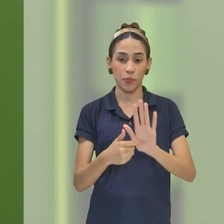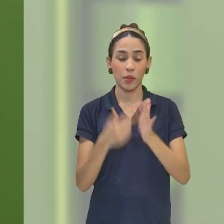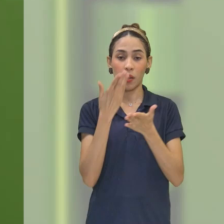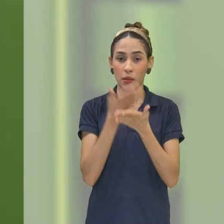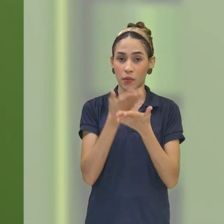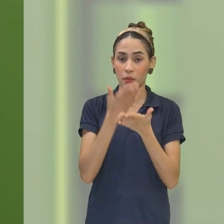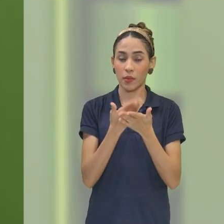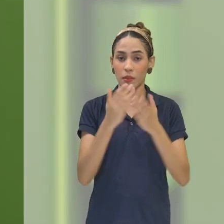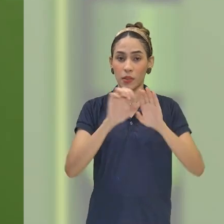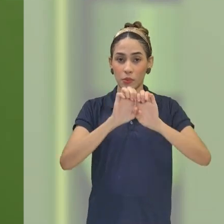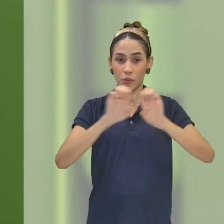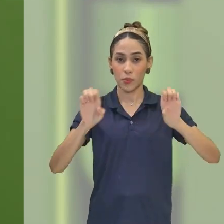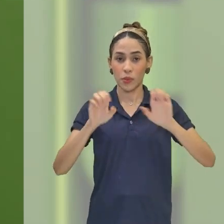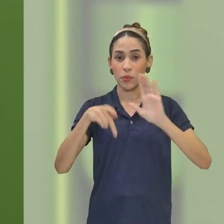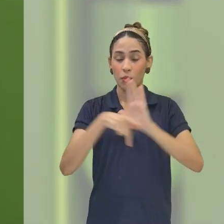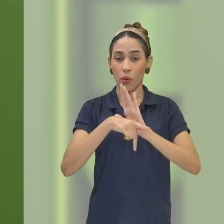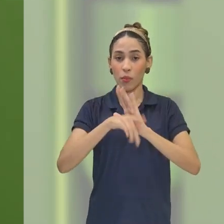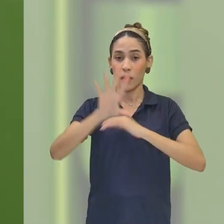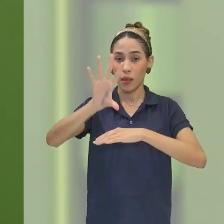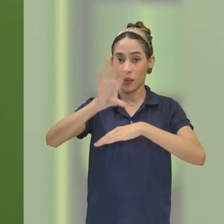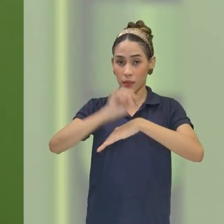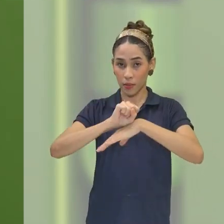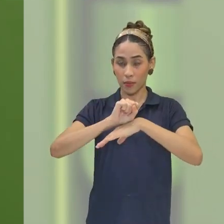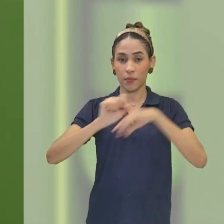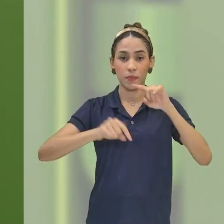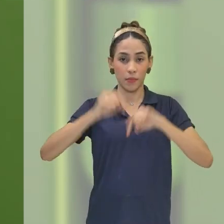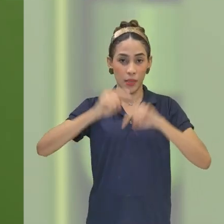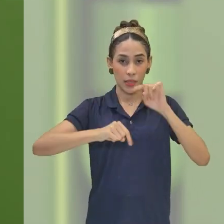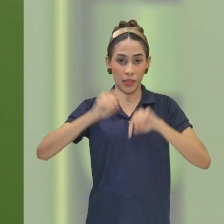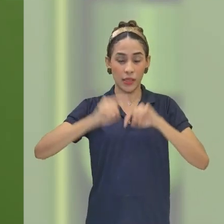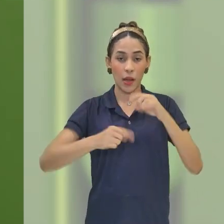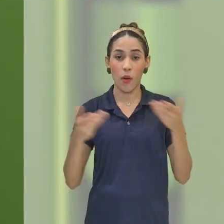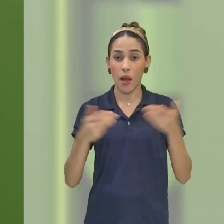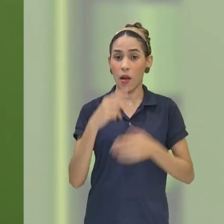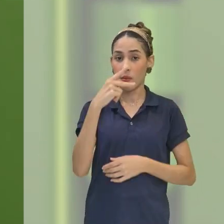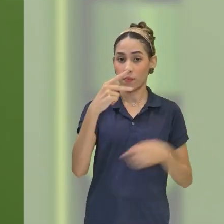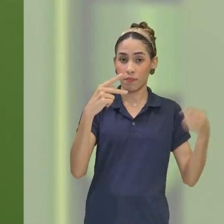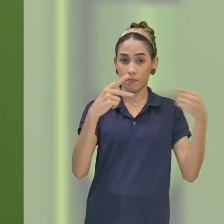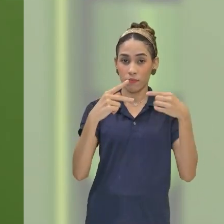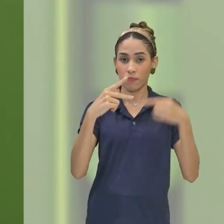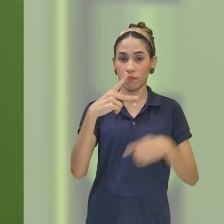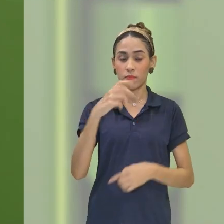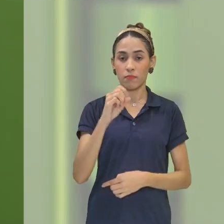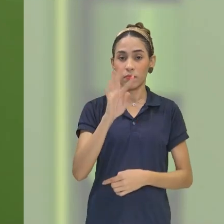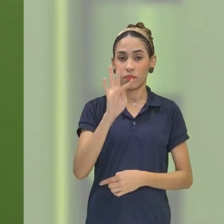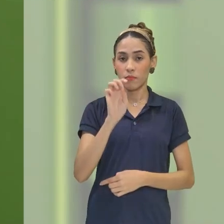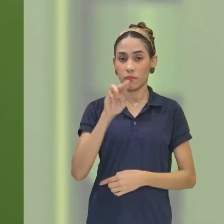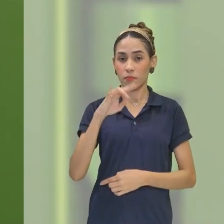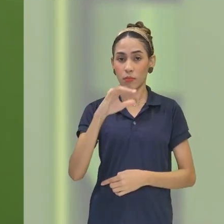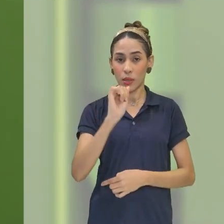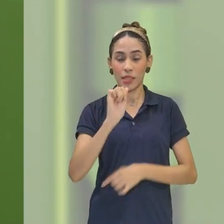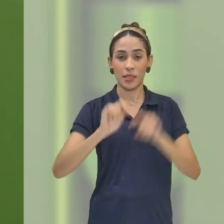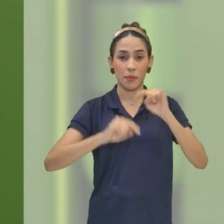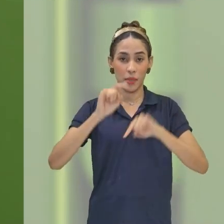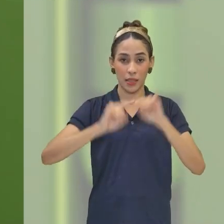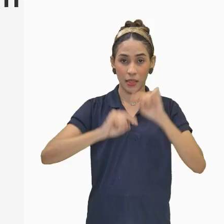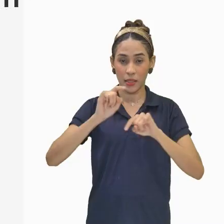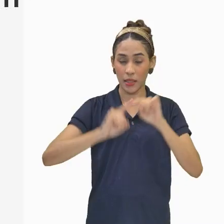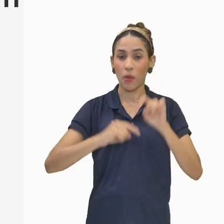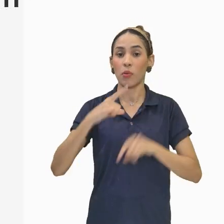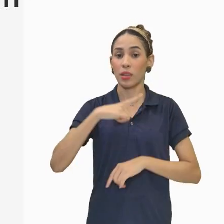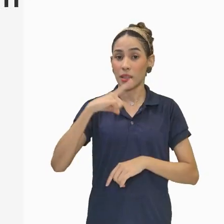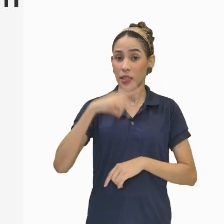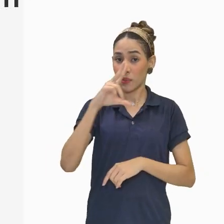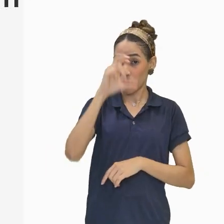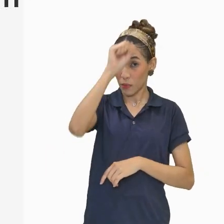as equações do receptor para falar da potência dos receptores elétricos, né? Esses aparelhos têm potência